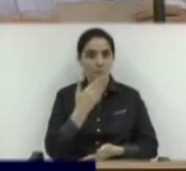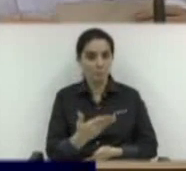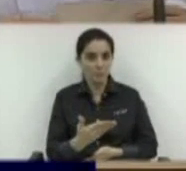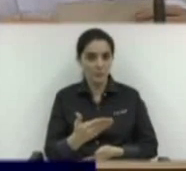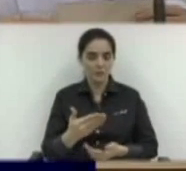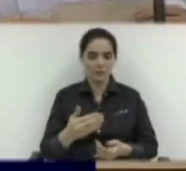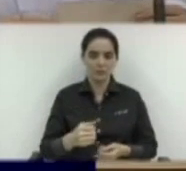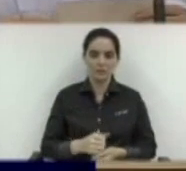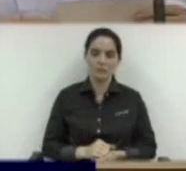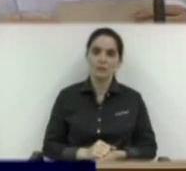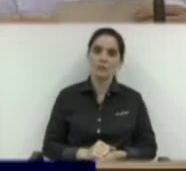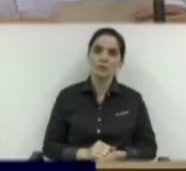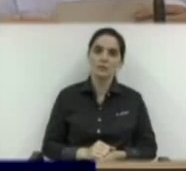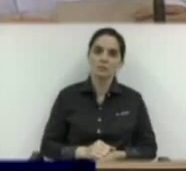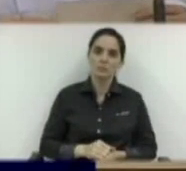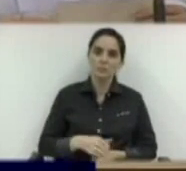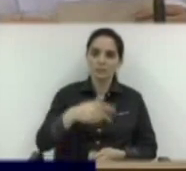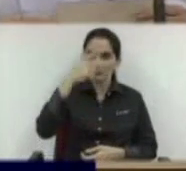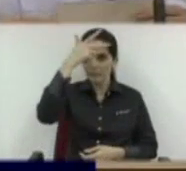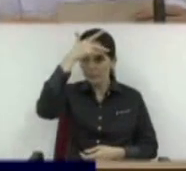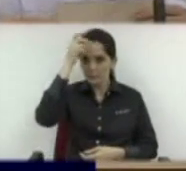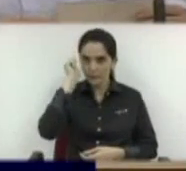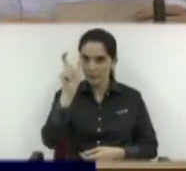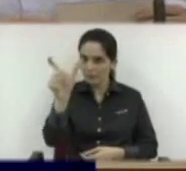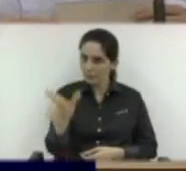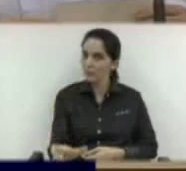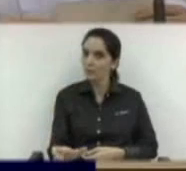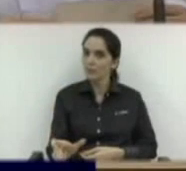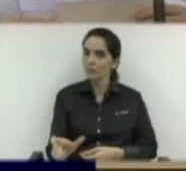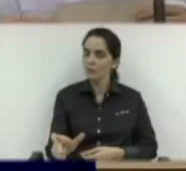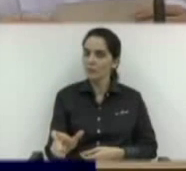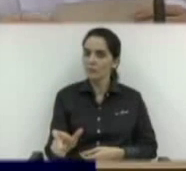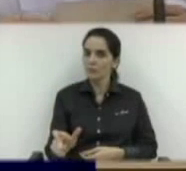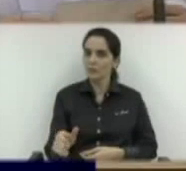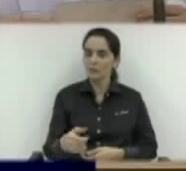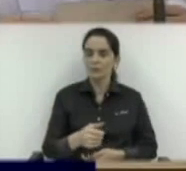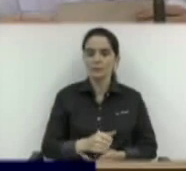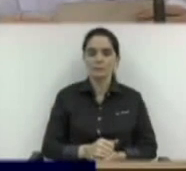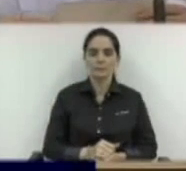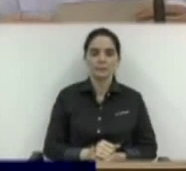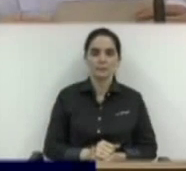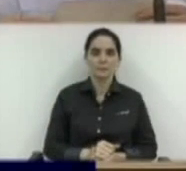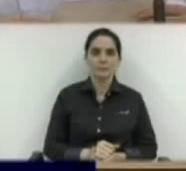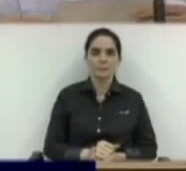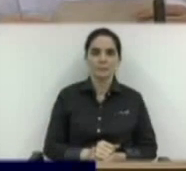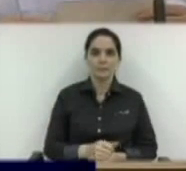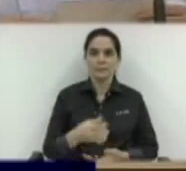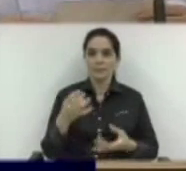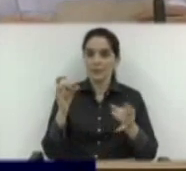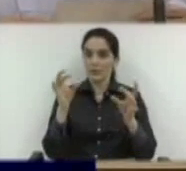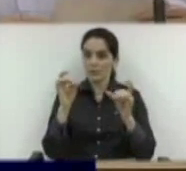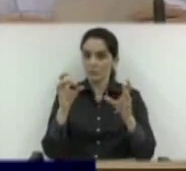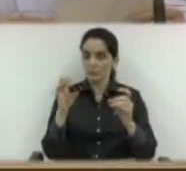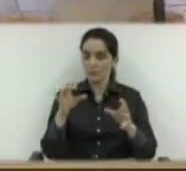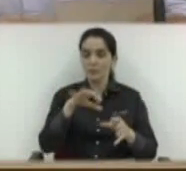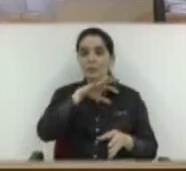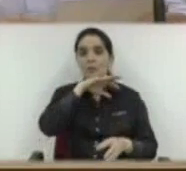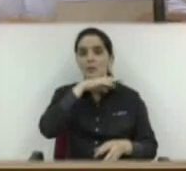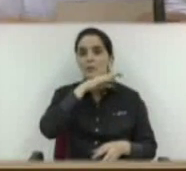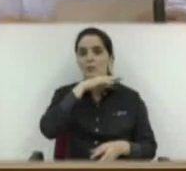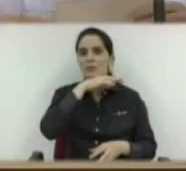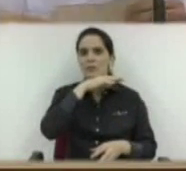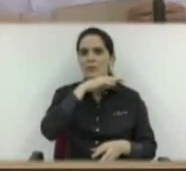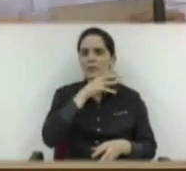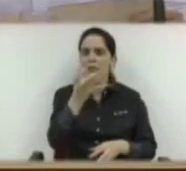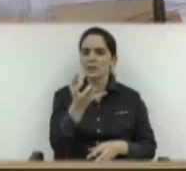encaminhado ao excelentíssimo senhor prefeito municipal para que envie a essa Casa de Leis, em especial a esse vereador, as informações a